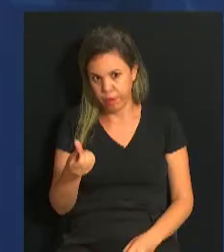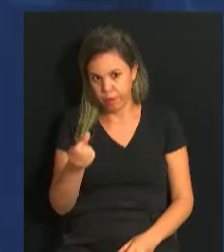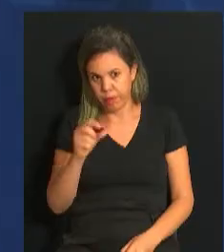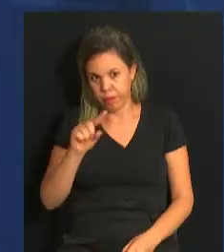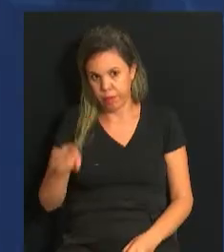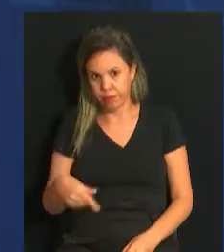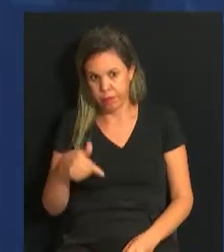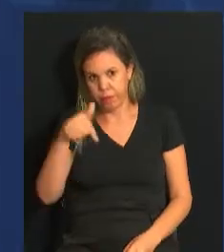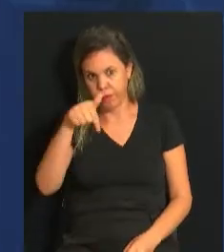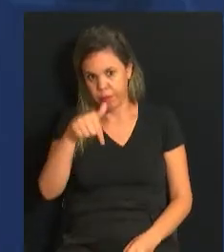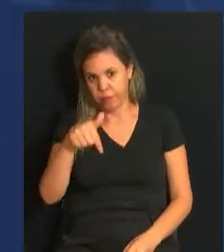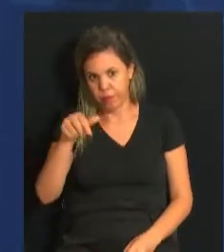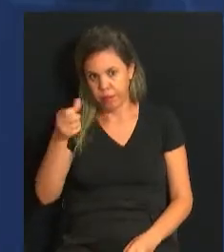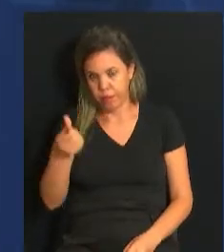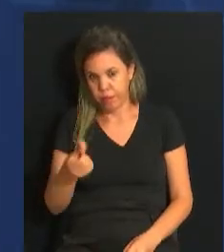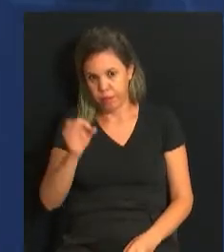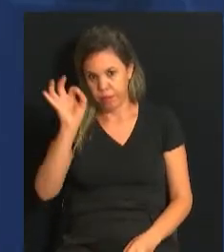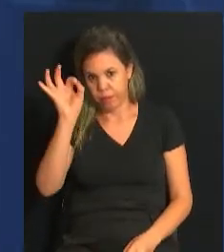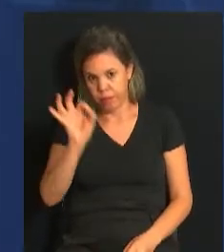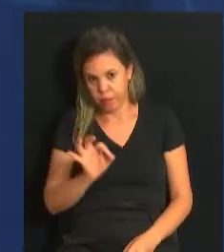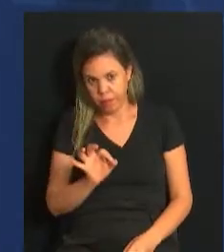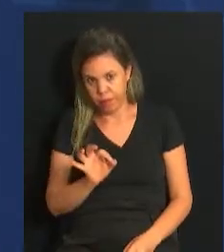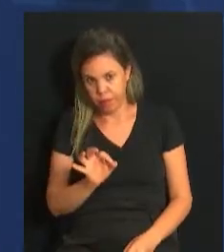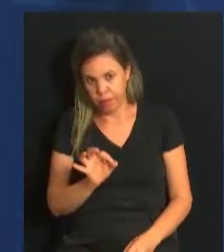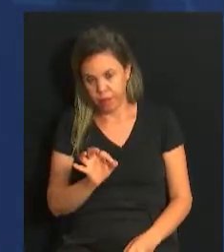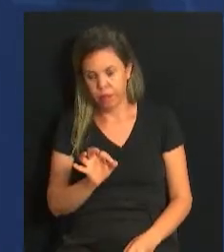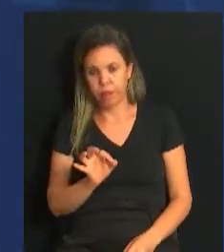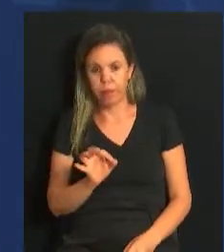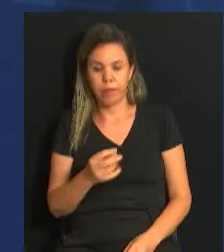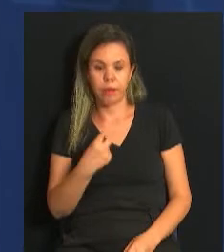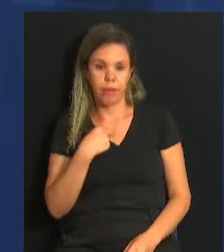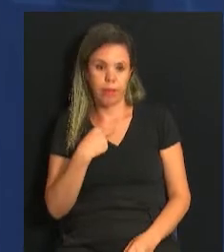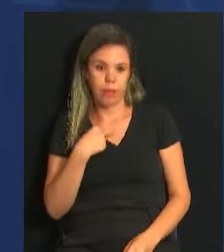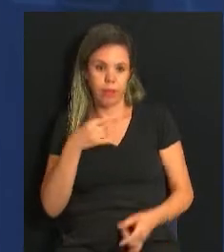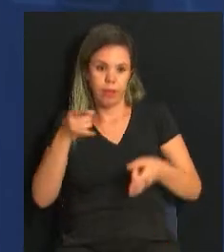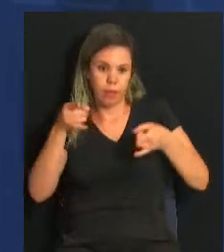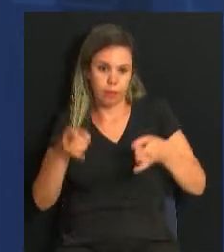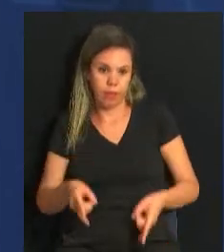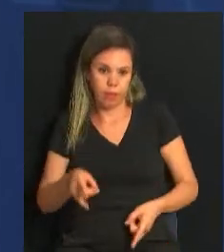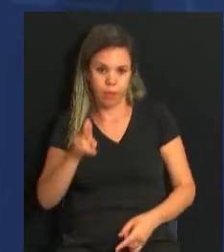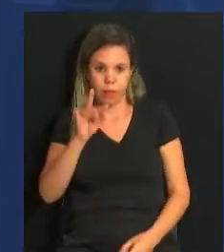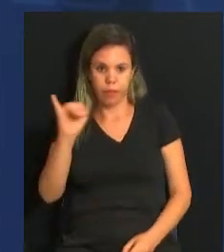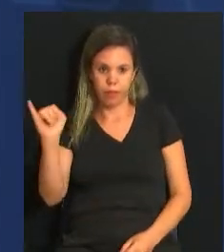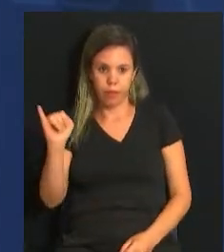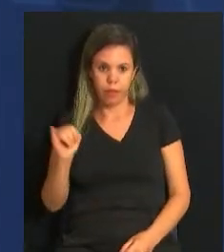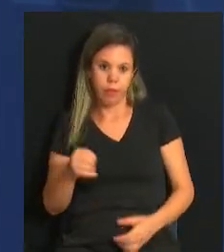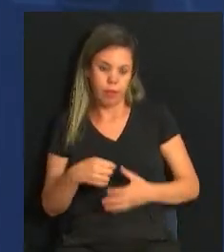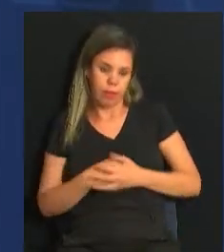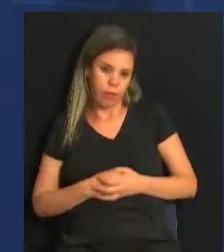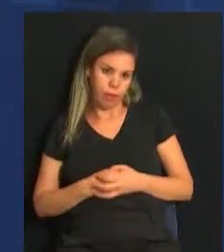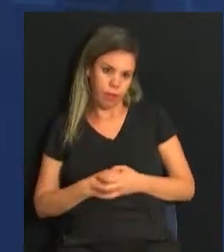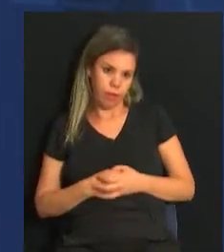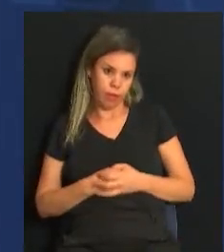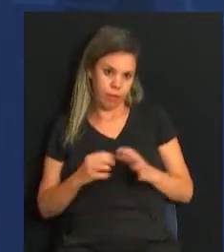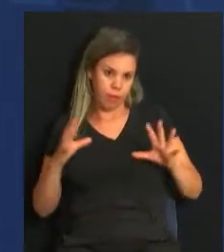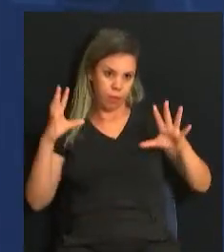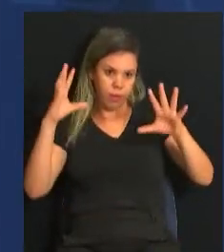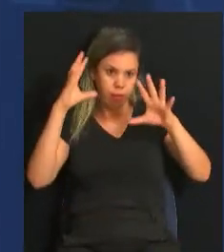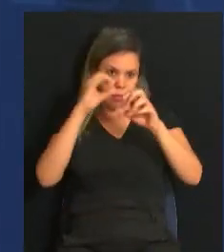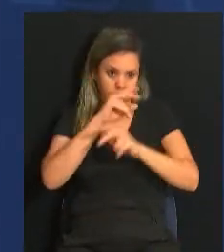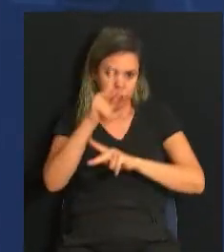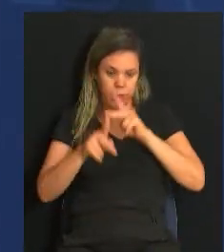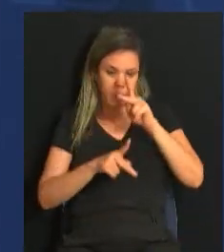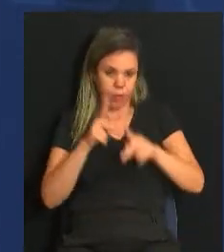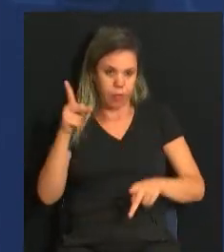86,7 76 por cento de ocupação dos leitos de UTI isso para todos os